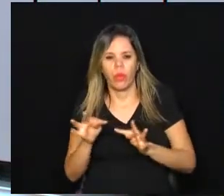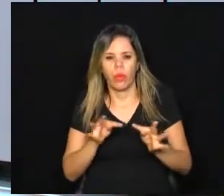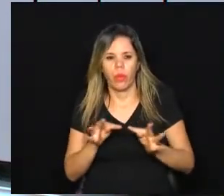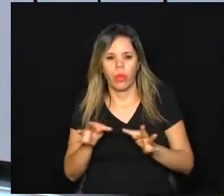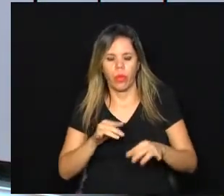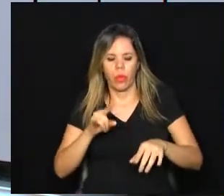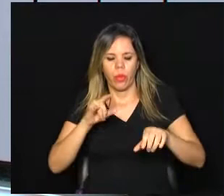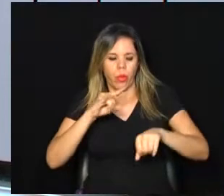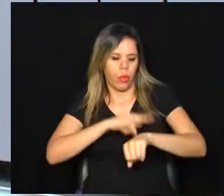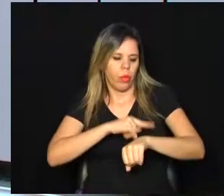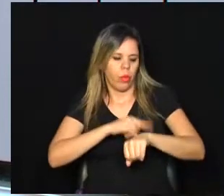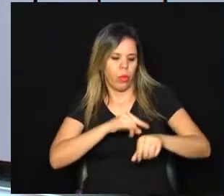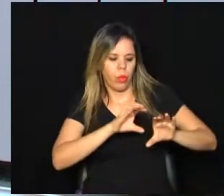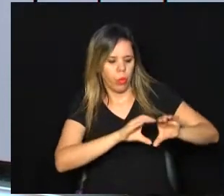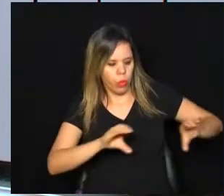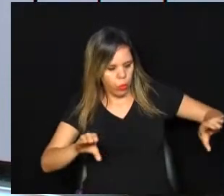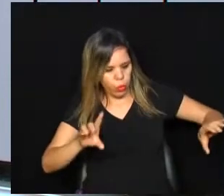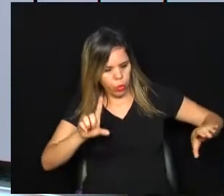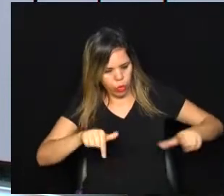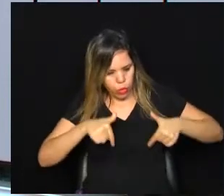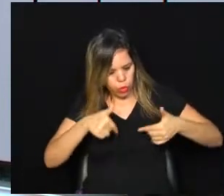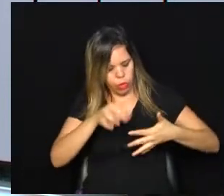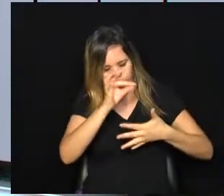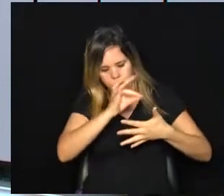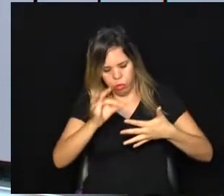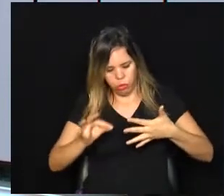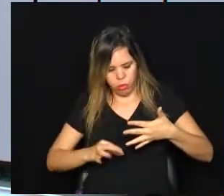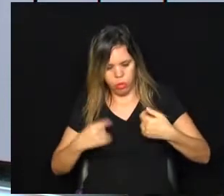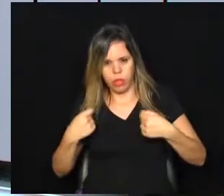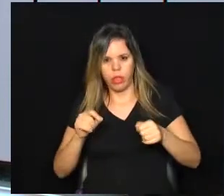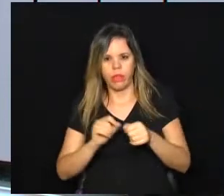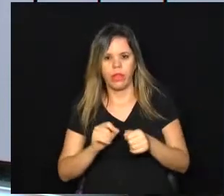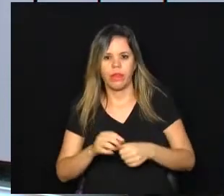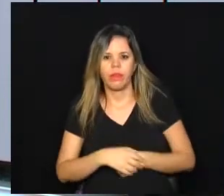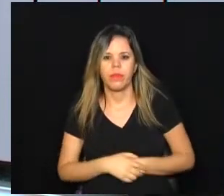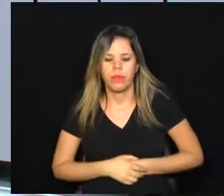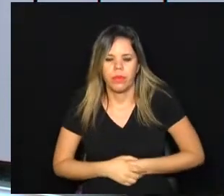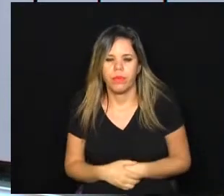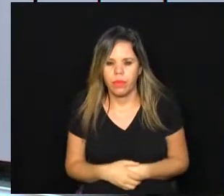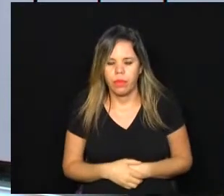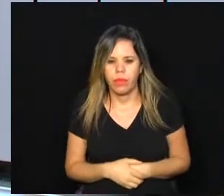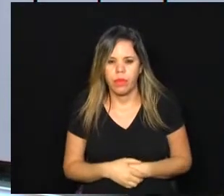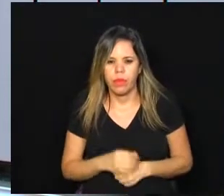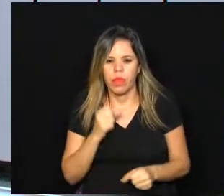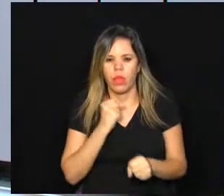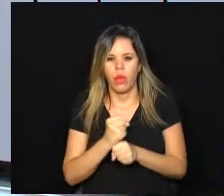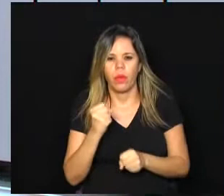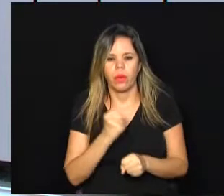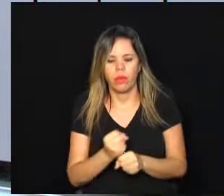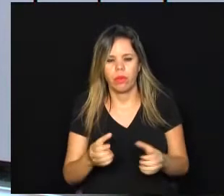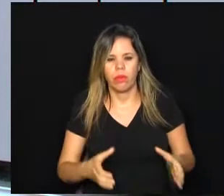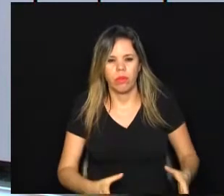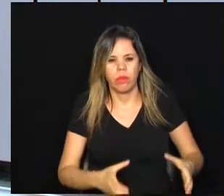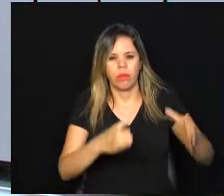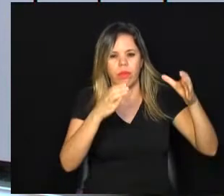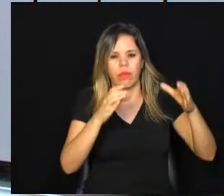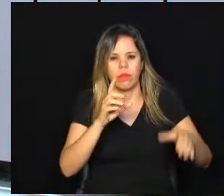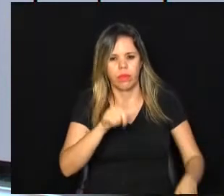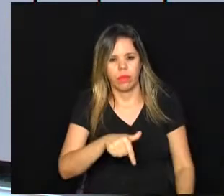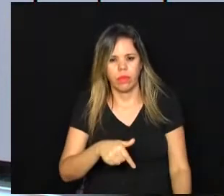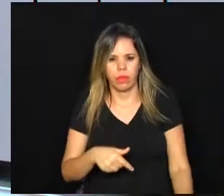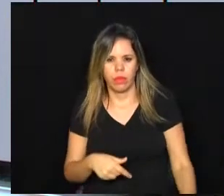esgotos. É um conjunto de ações que deve ser feito. Mas a construção de um reservatório é